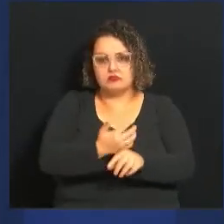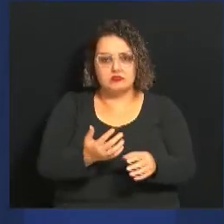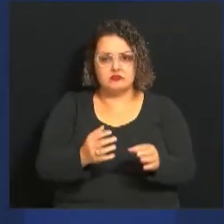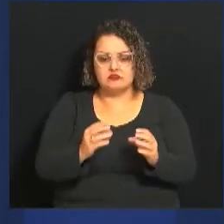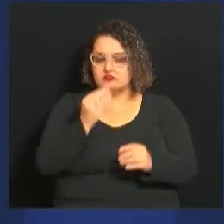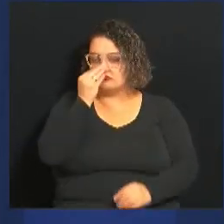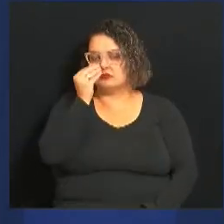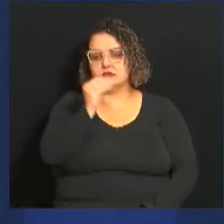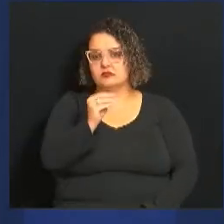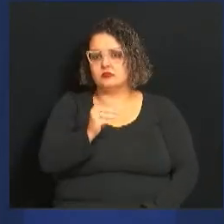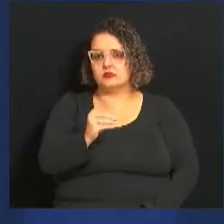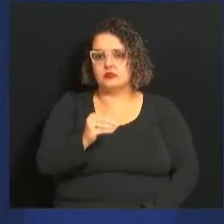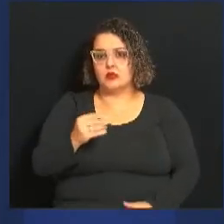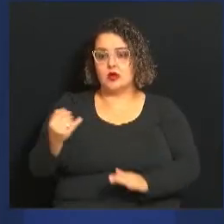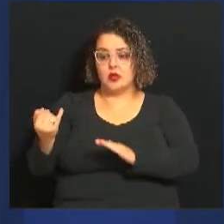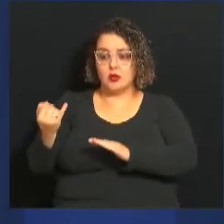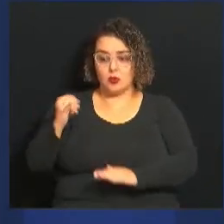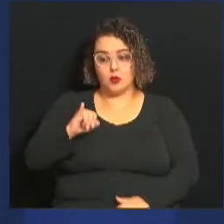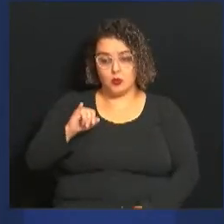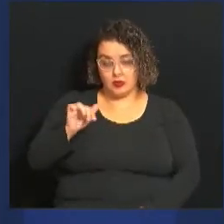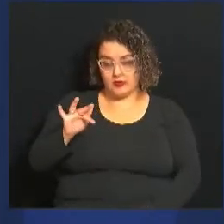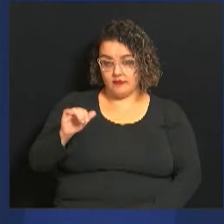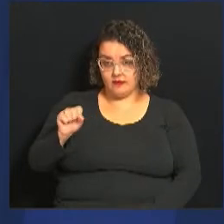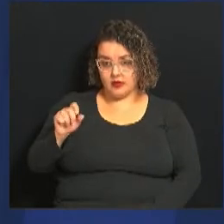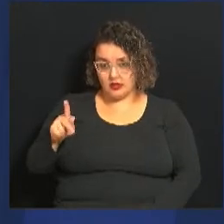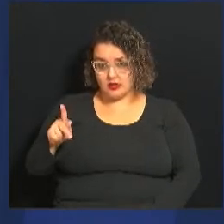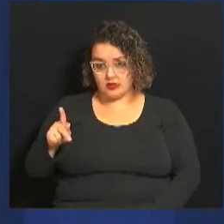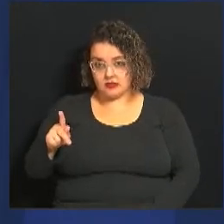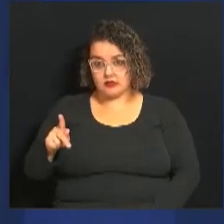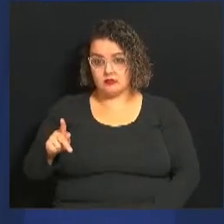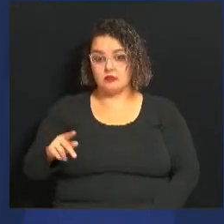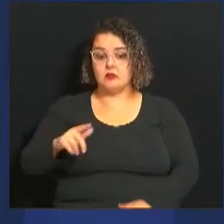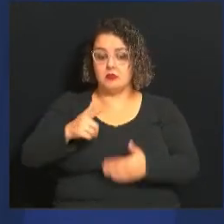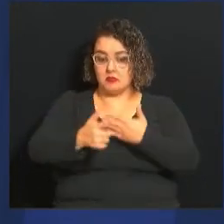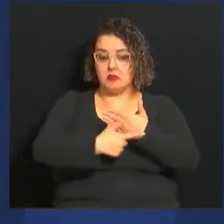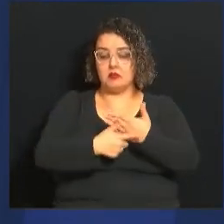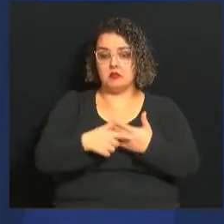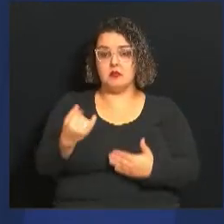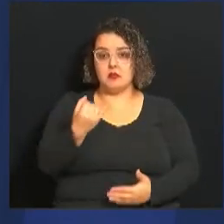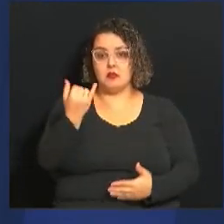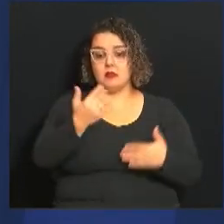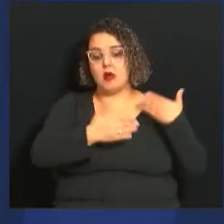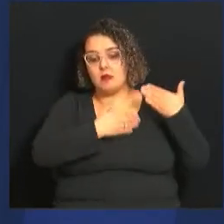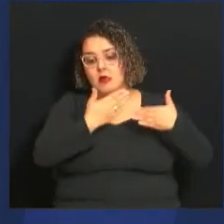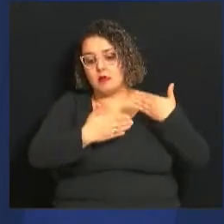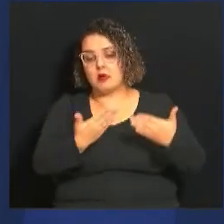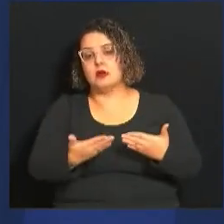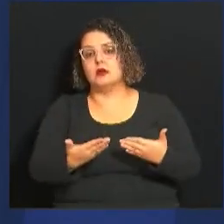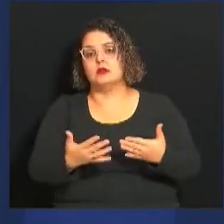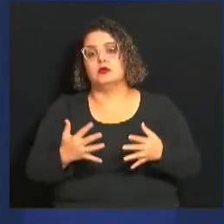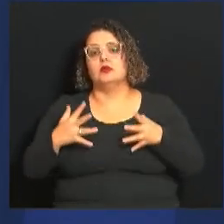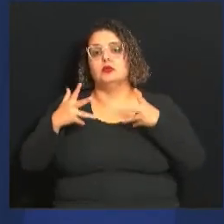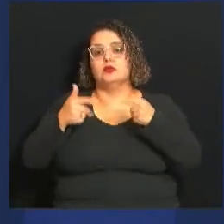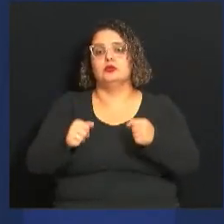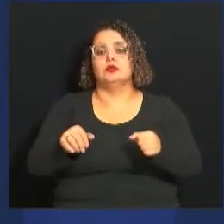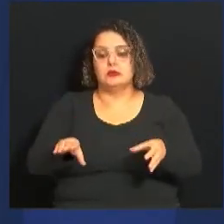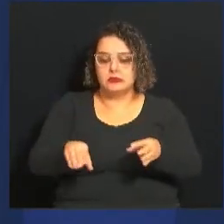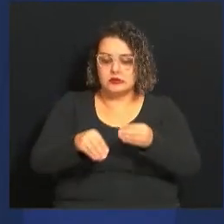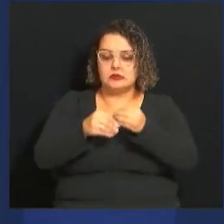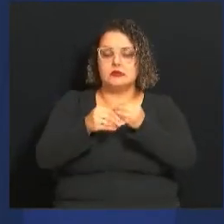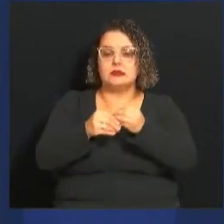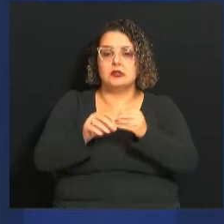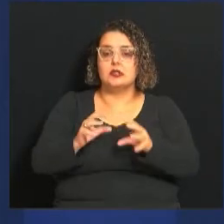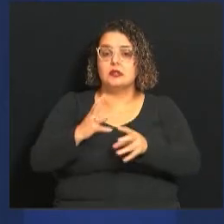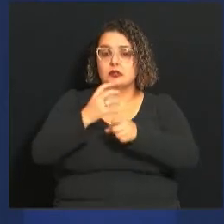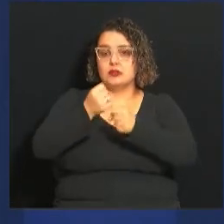um papel importantíssimo. O histórico do Instituto Federal, ao longo, desde o processo que ele teve toda essa implementação, esse